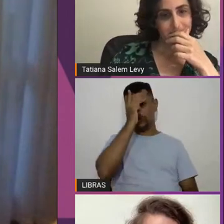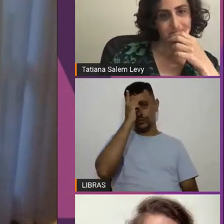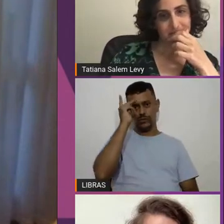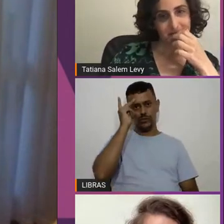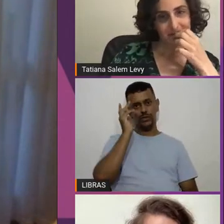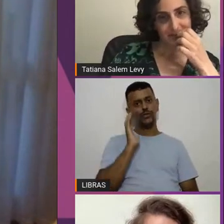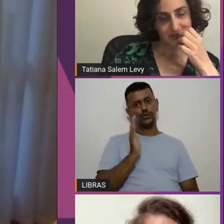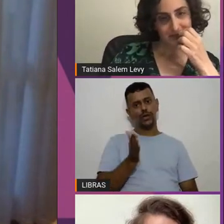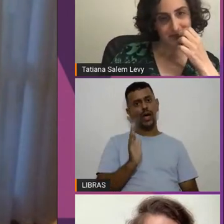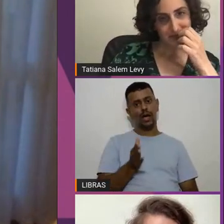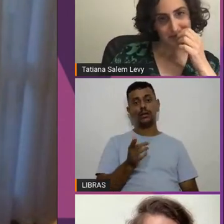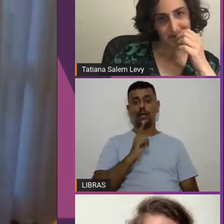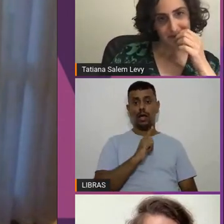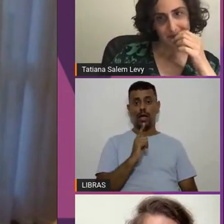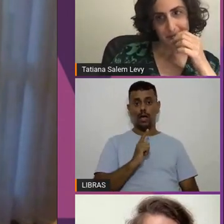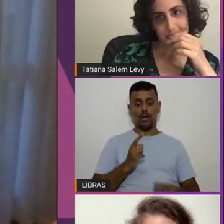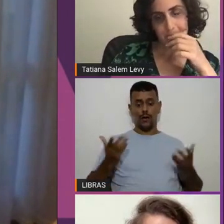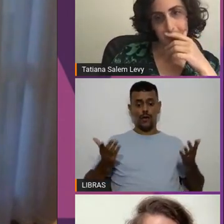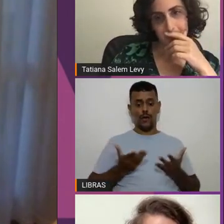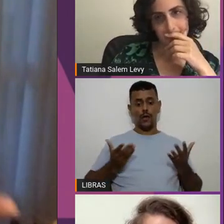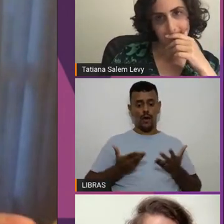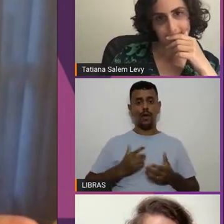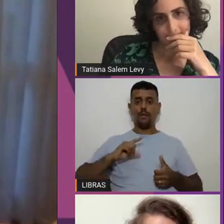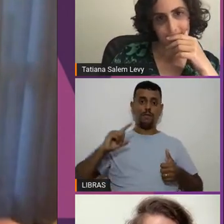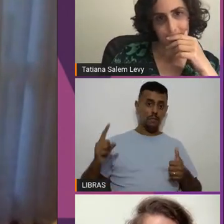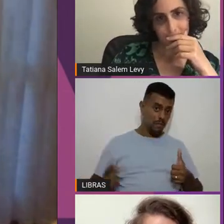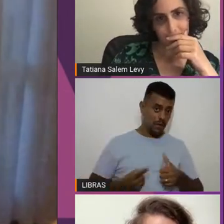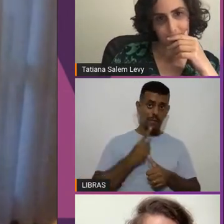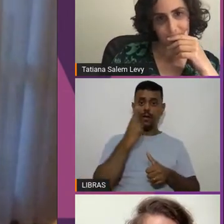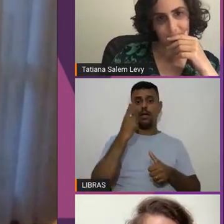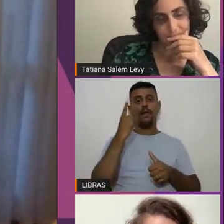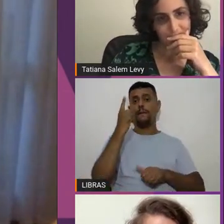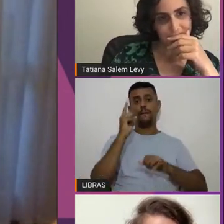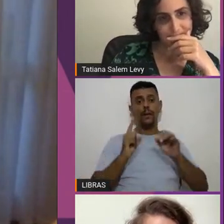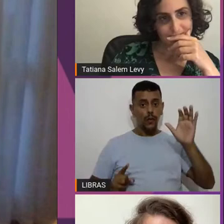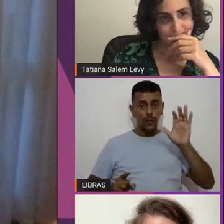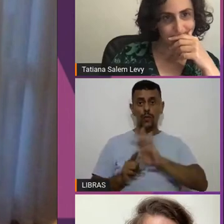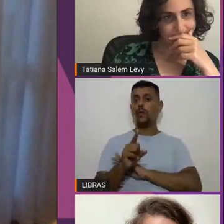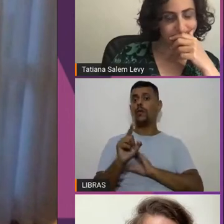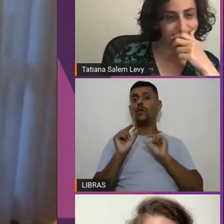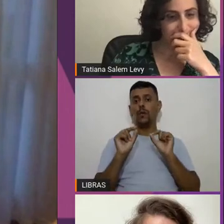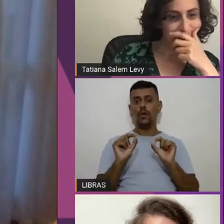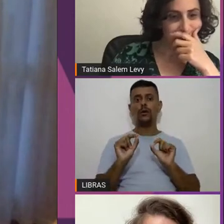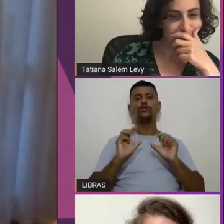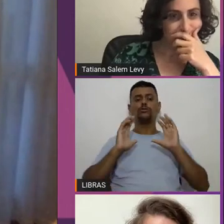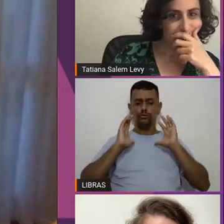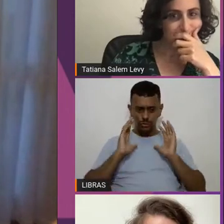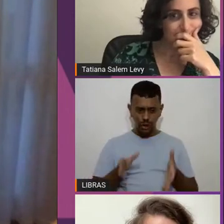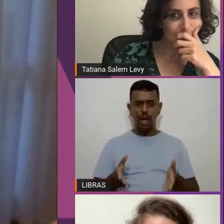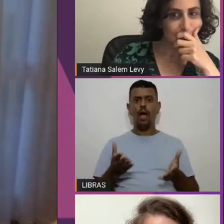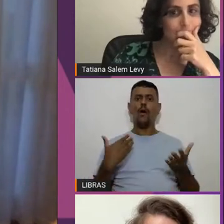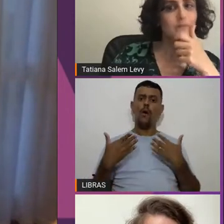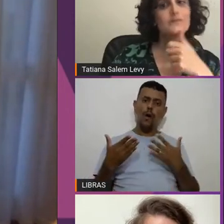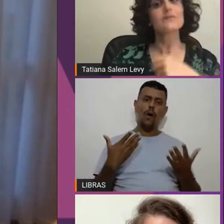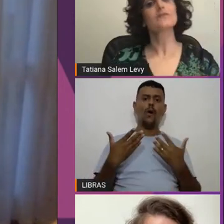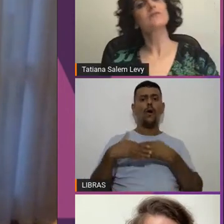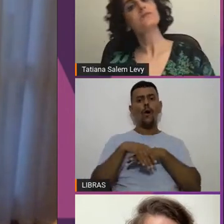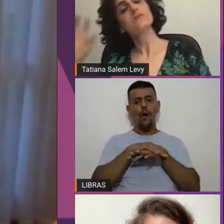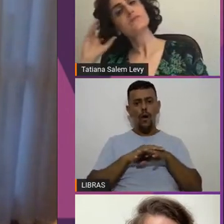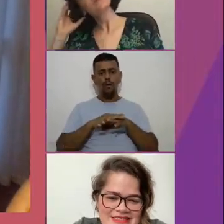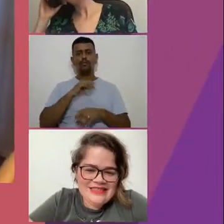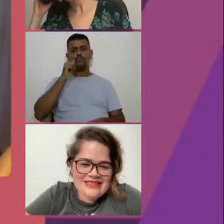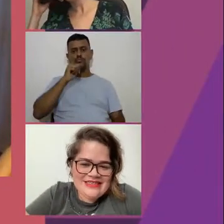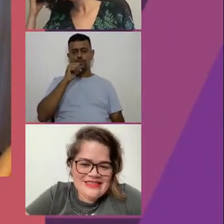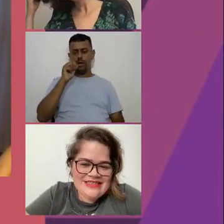certo modo a primeira pergunta que eu vou fazer é um convite para continuar essa conversa que a gente já tem né É da escritora Andrea